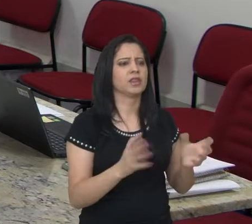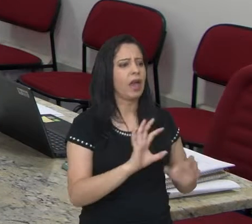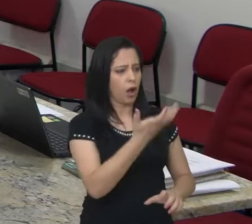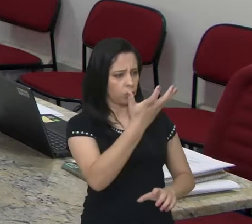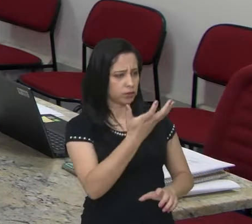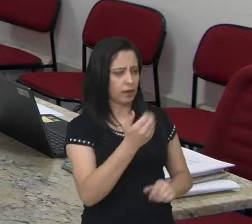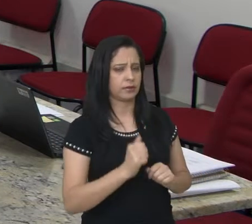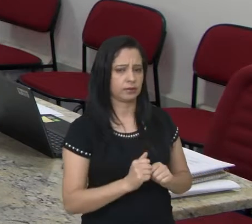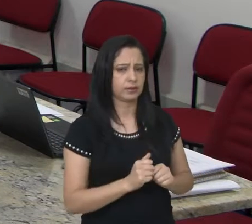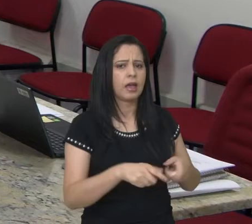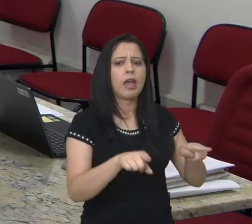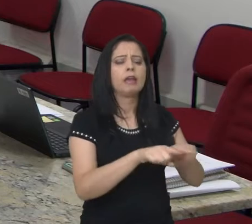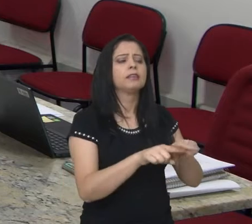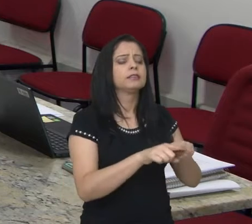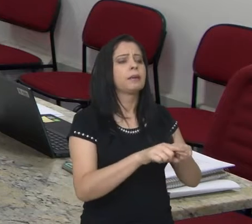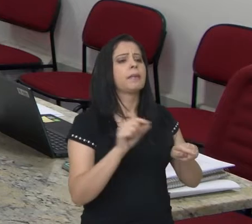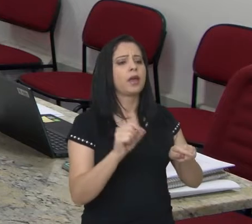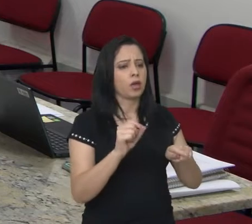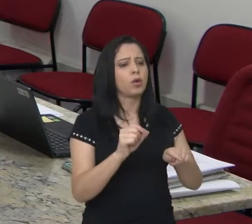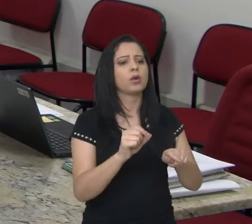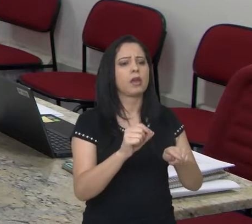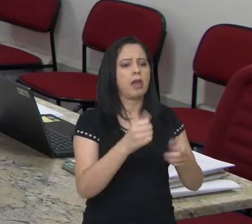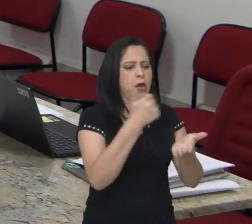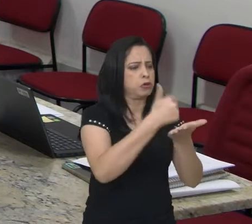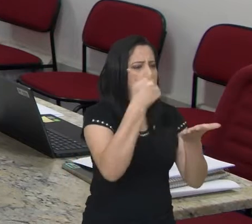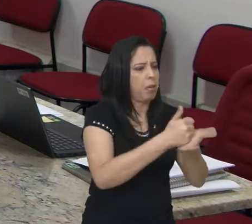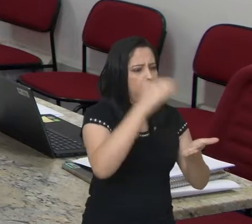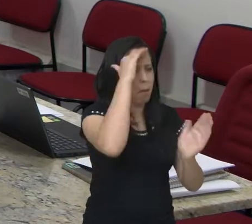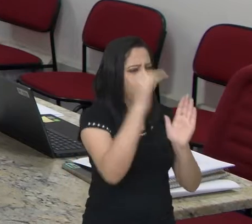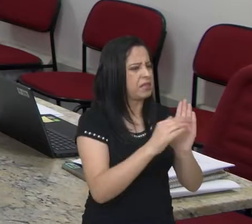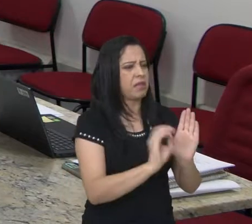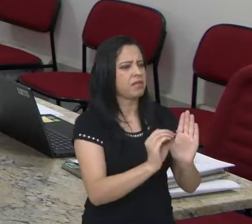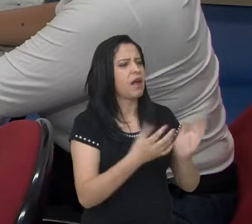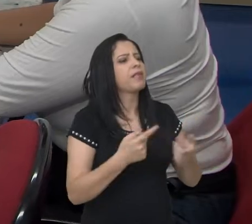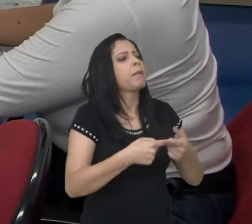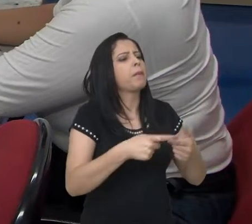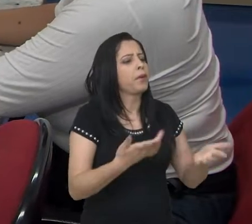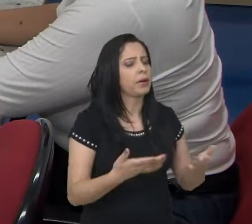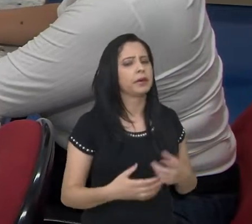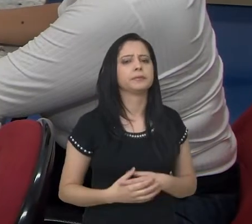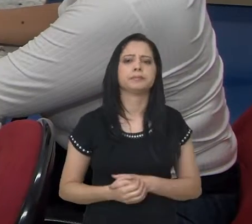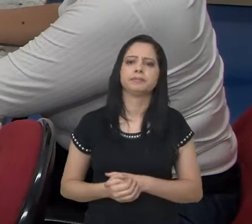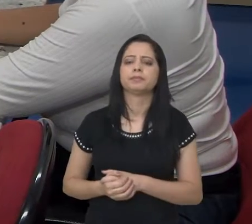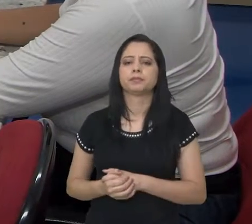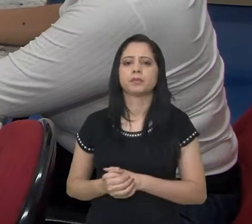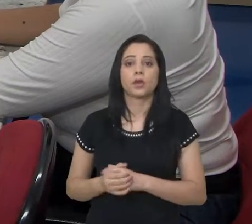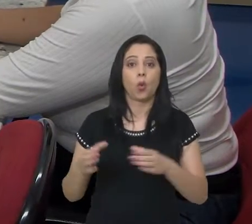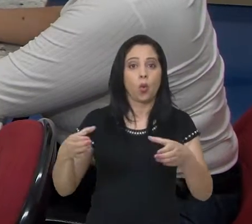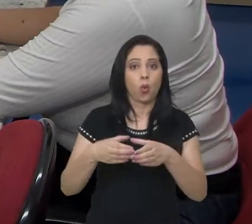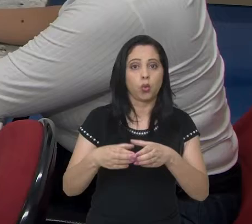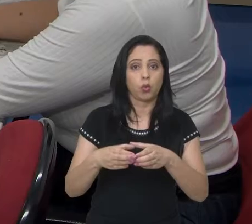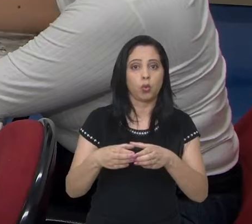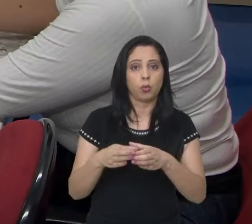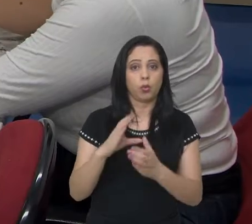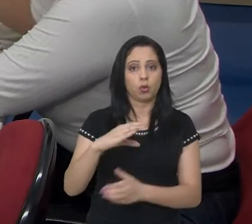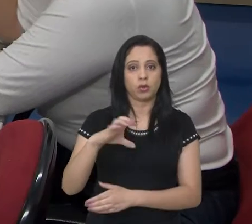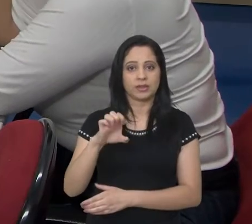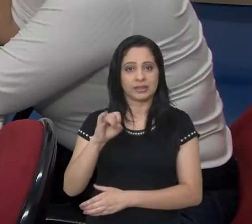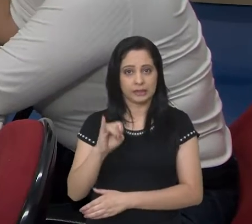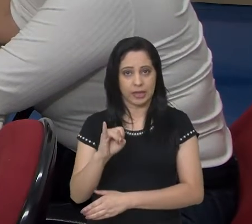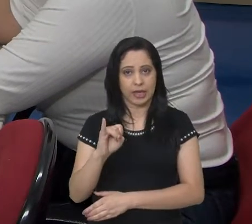ocorrem no contrato e que é a base dessa comissão investigadora. Os membros da SEI ainda pretendem se